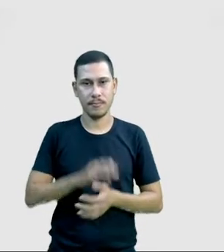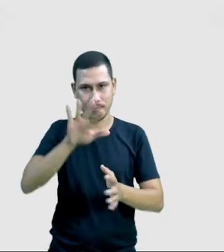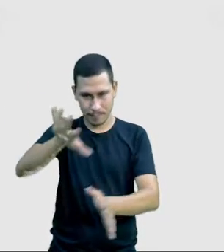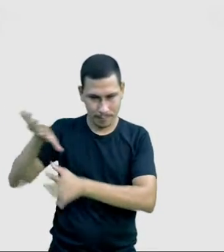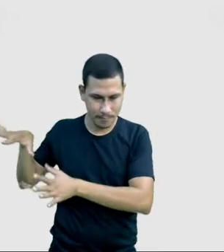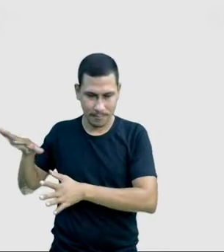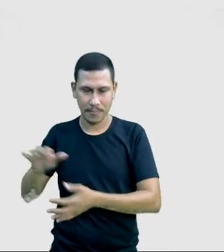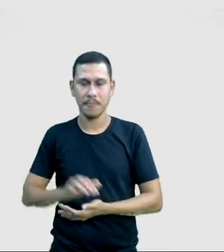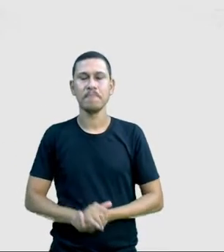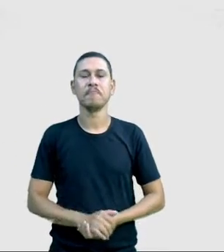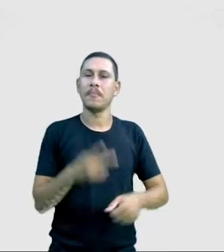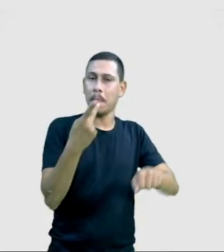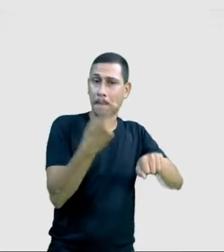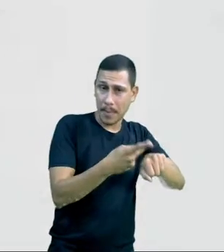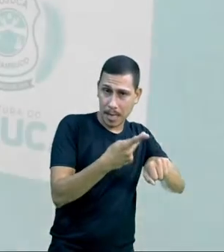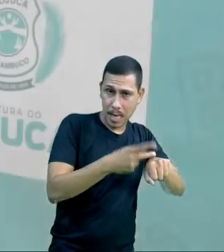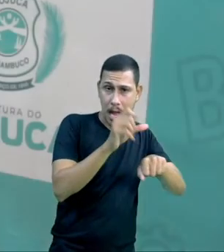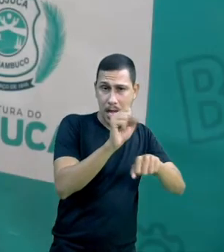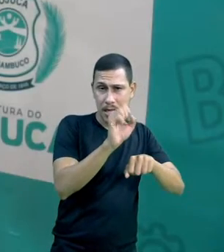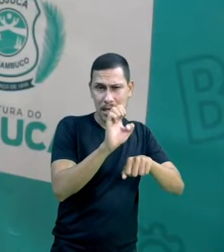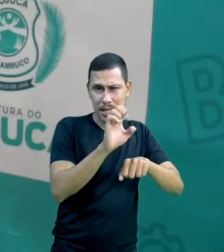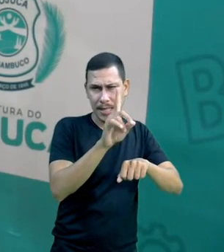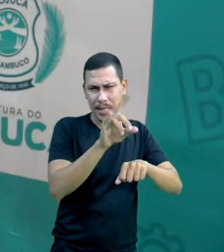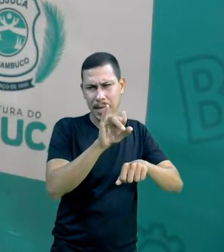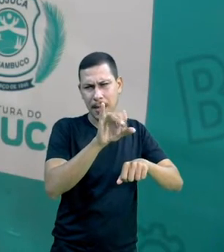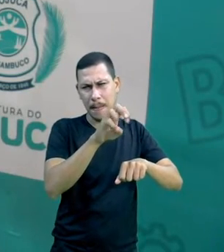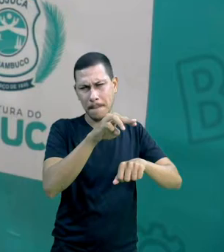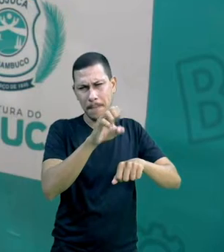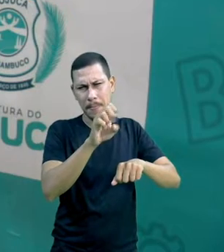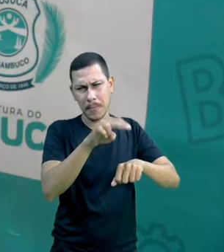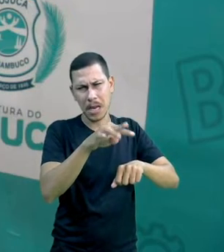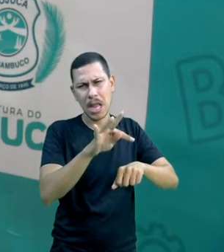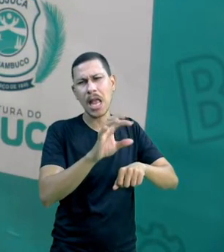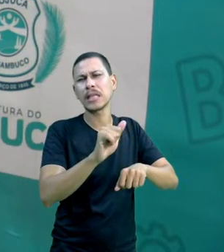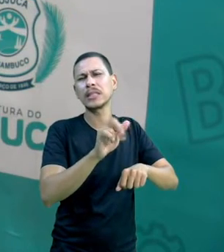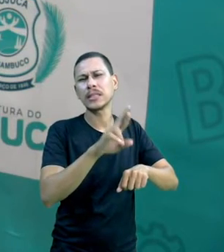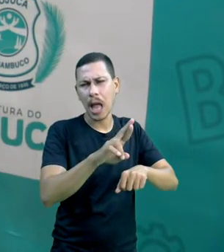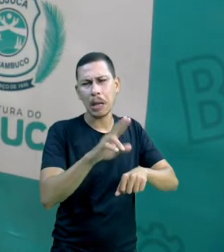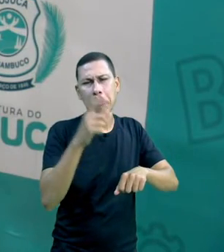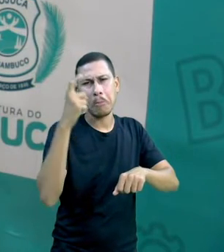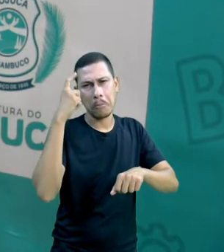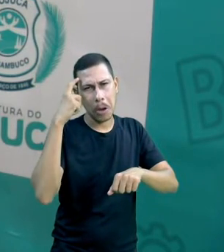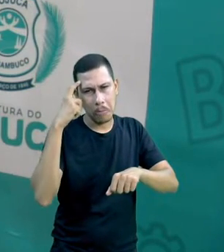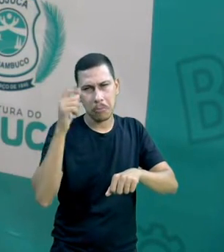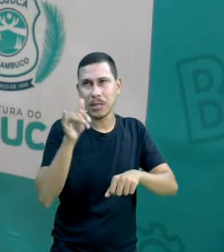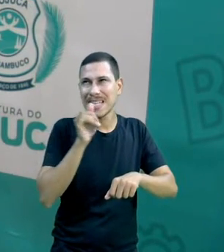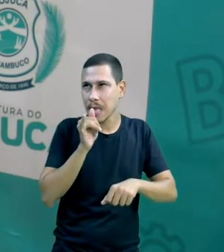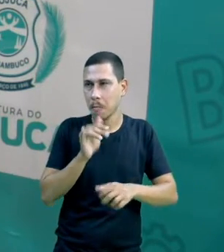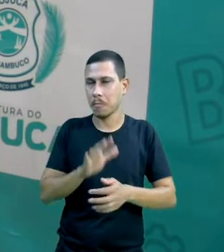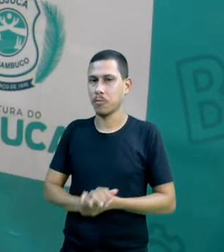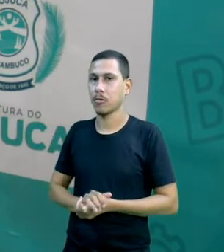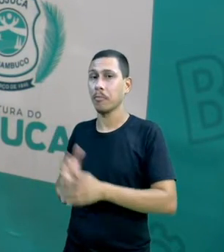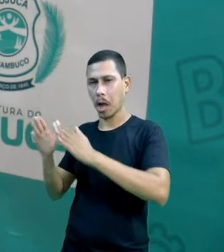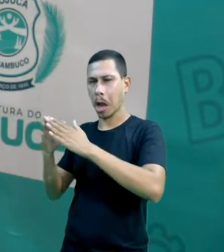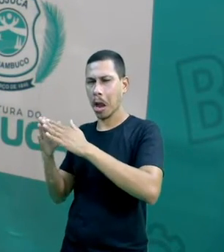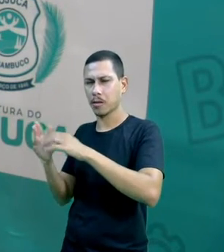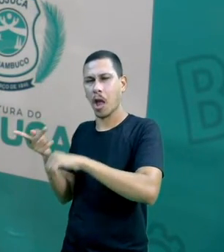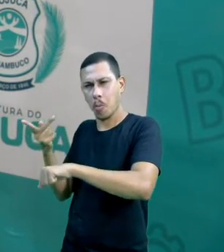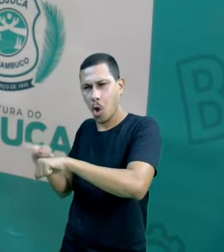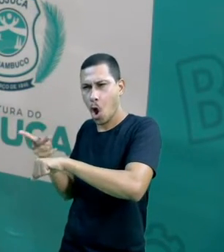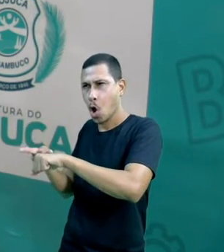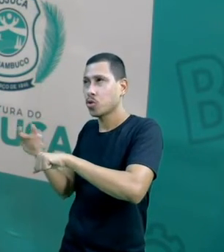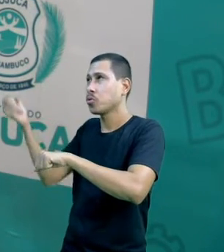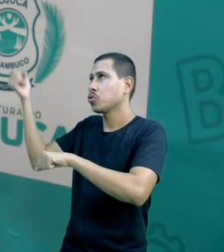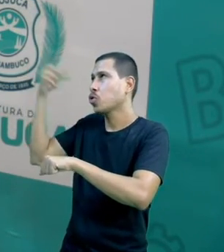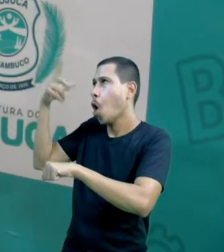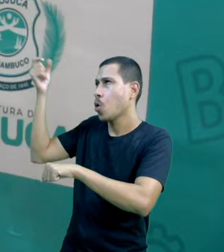sedimentares, ela acontece da seguinte forma. Vamos imaginar o seguinte. Eu coloco uma rocha no meu quintal. Leva